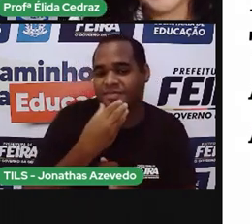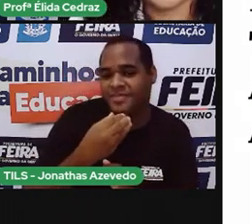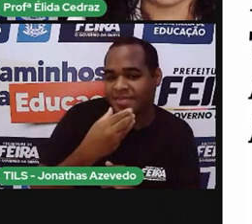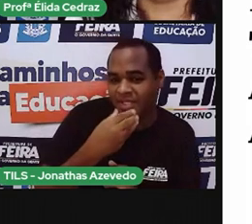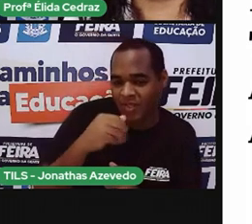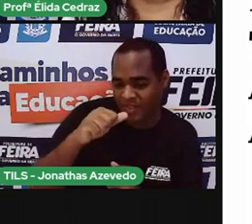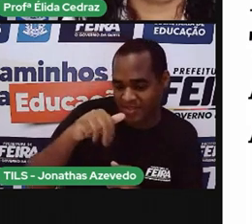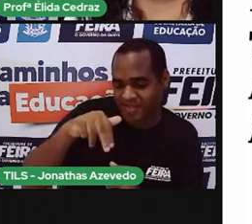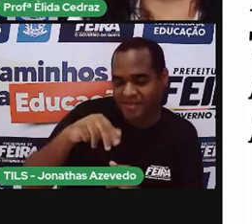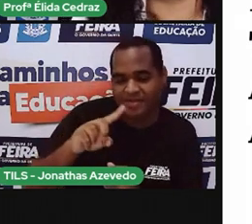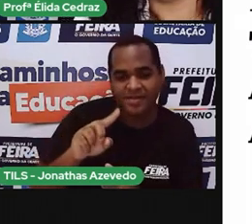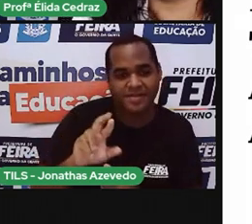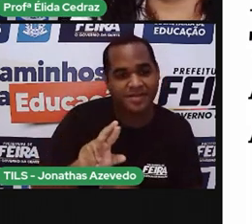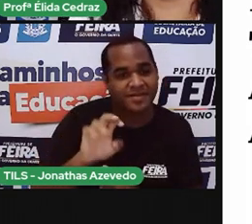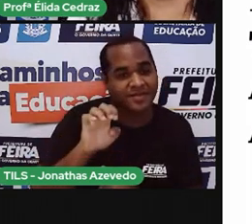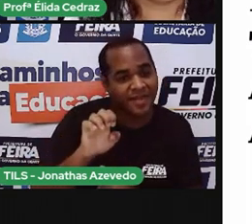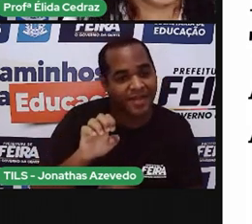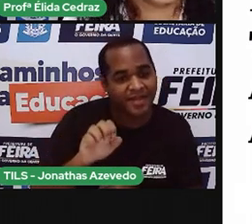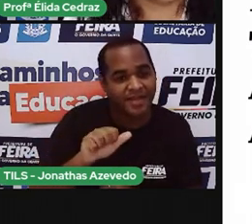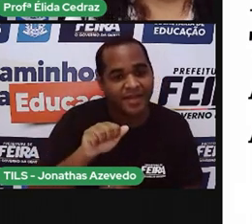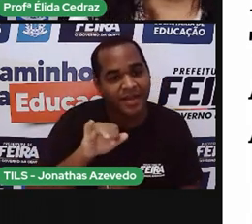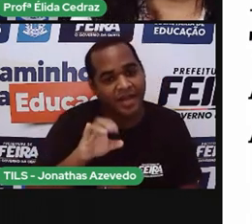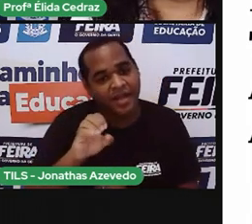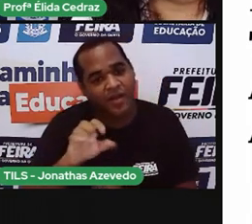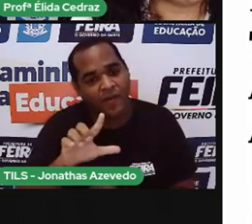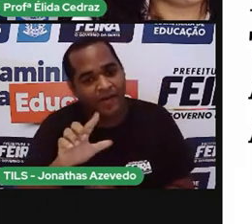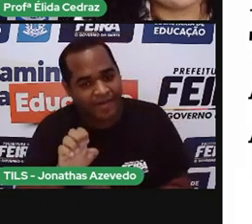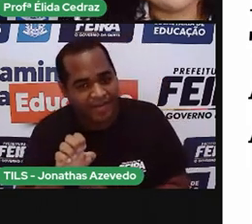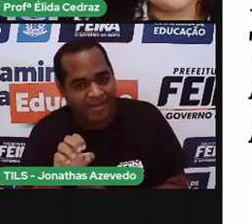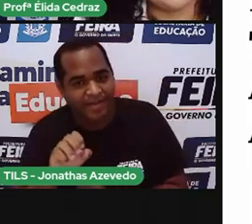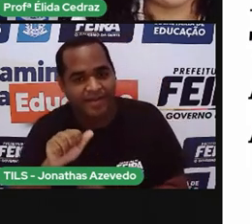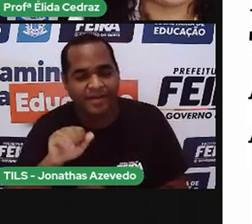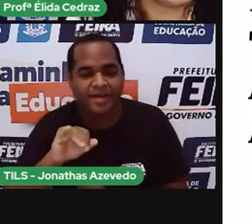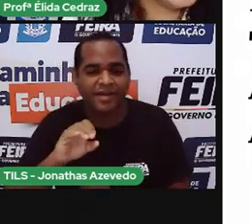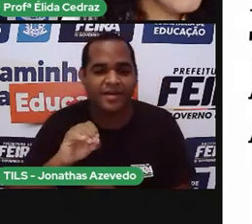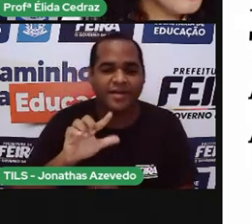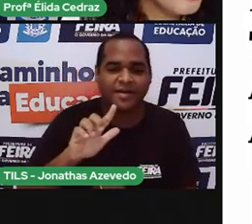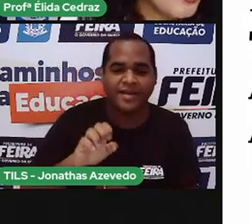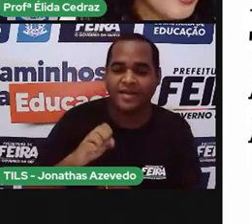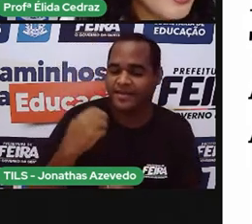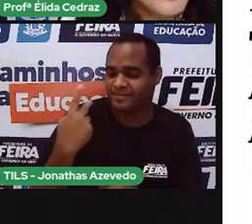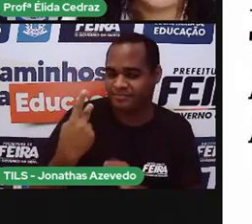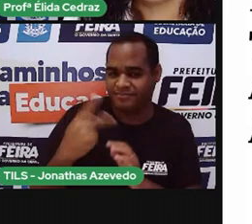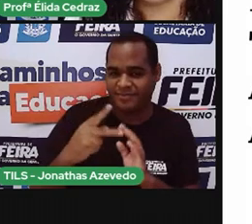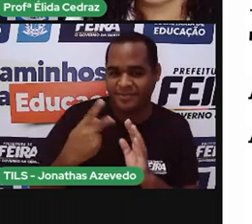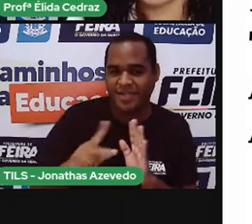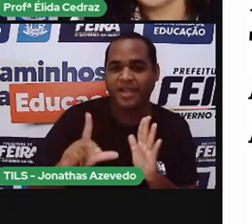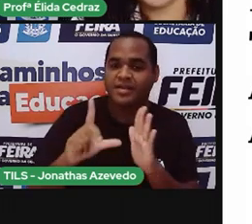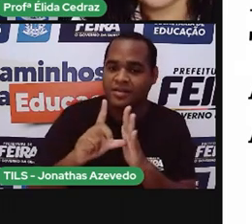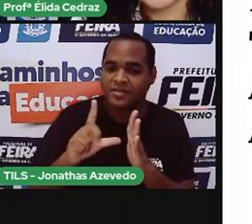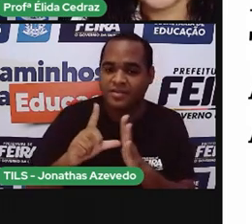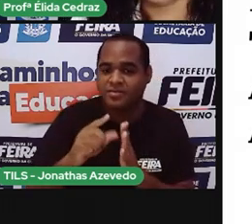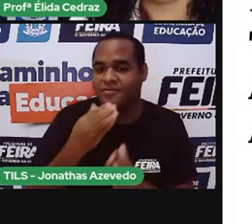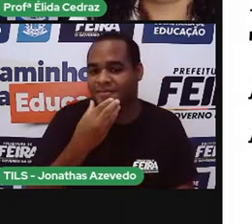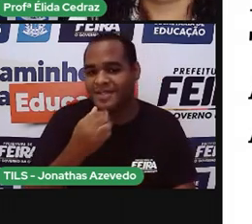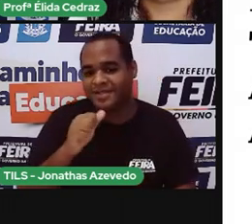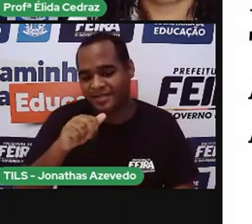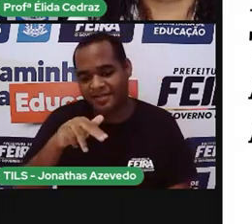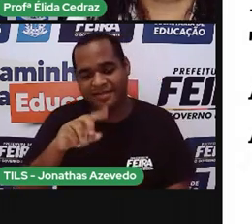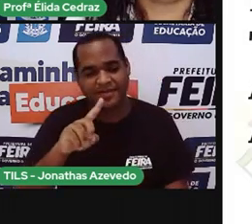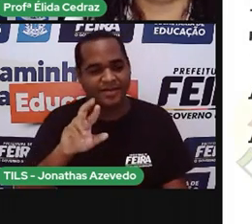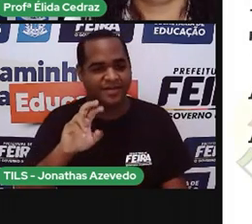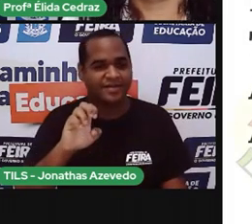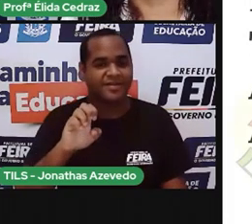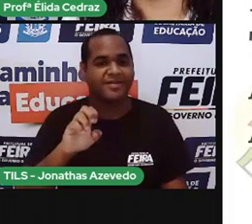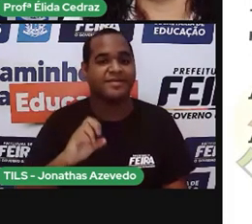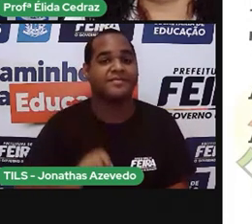foi na loja do Mestre André aiolé foi na loja do mestre